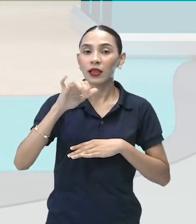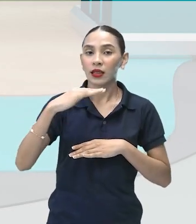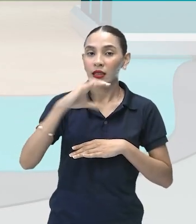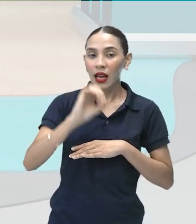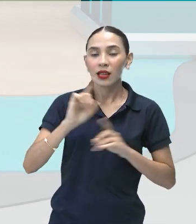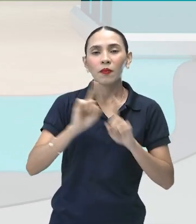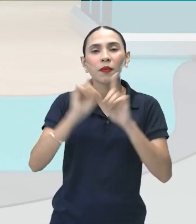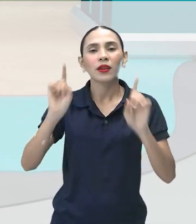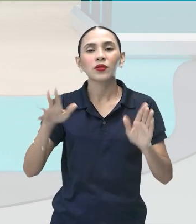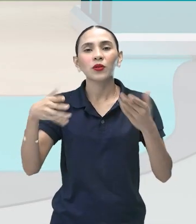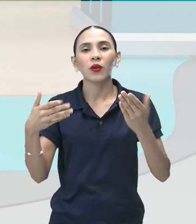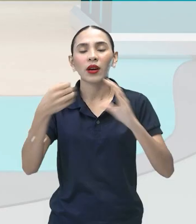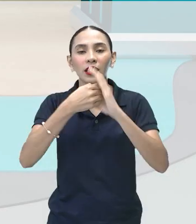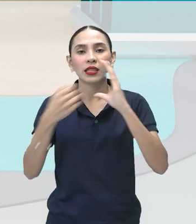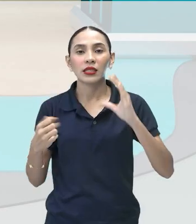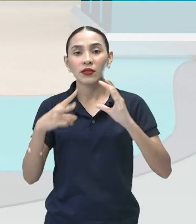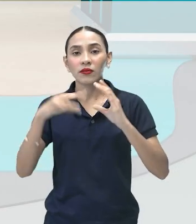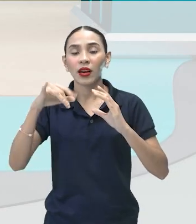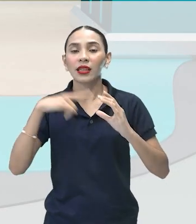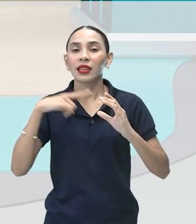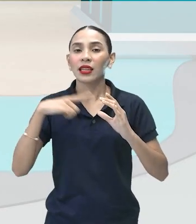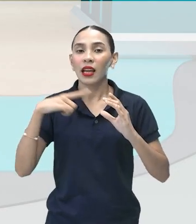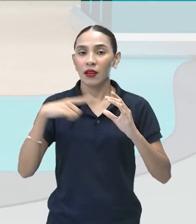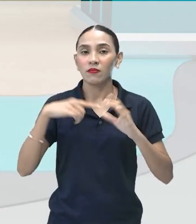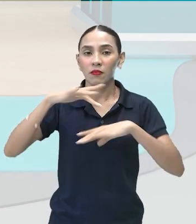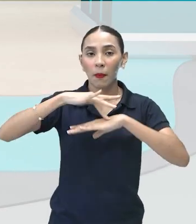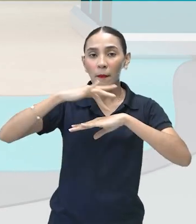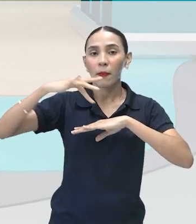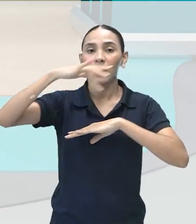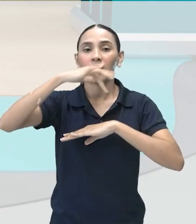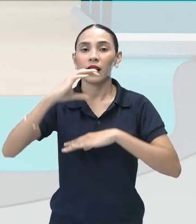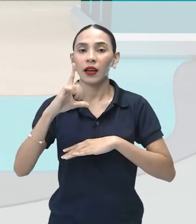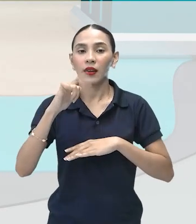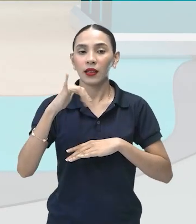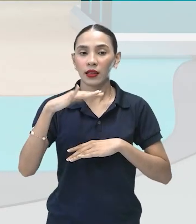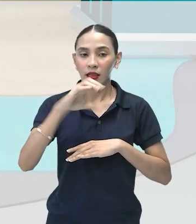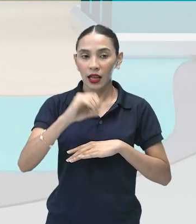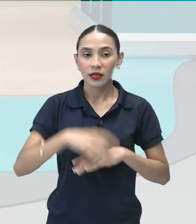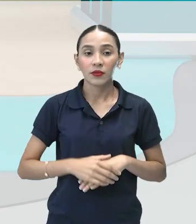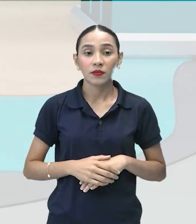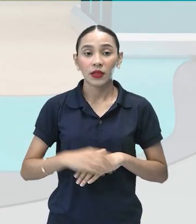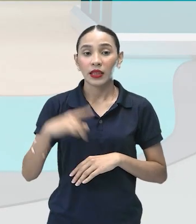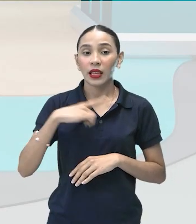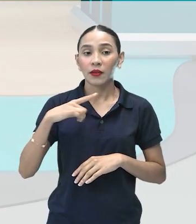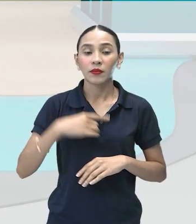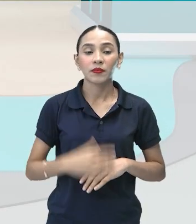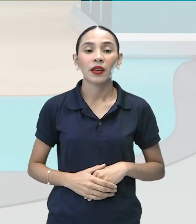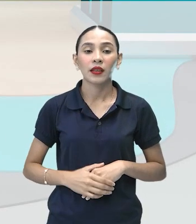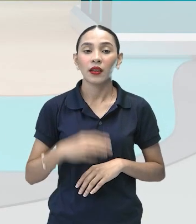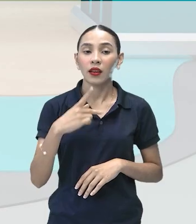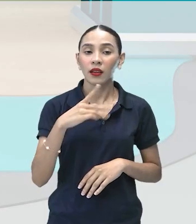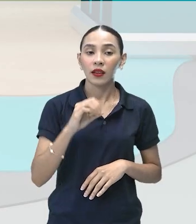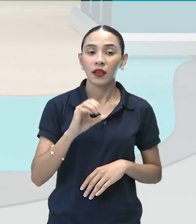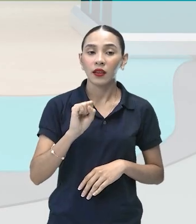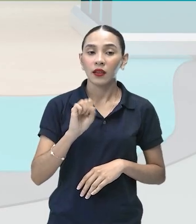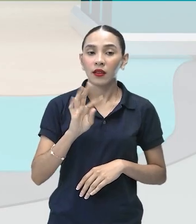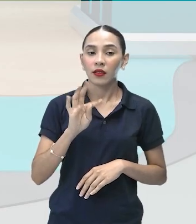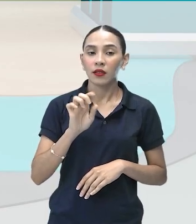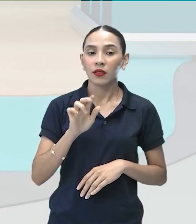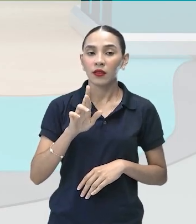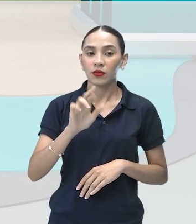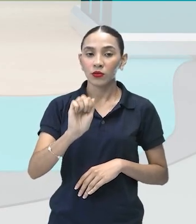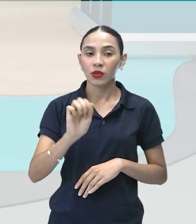são essas características que incluem no balé clássico? Vamos ver a primeira? Aqui nós temos postura ereta.